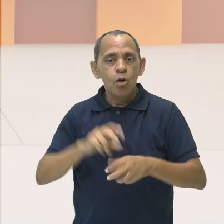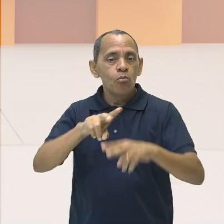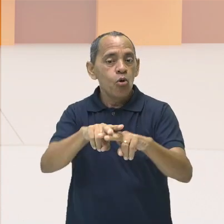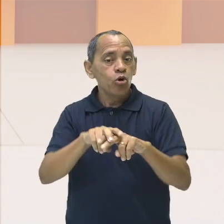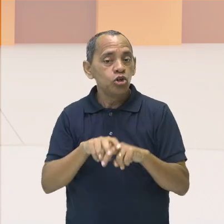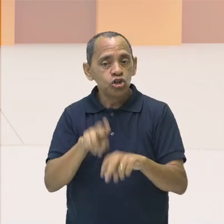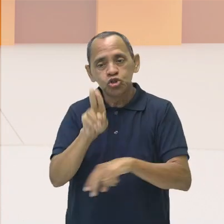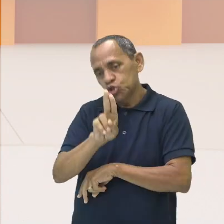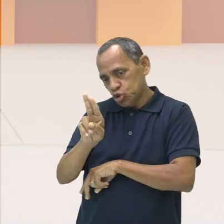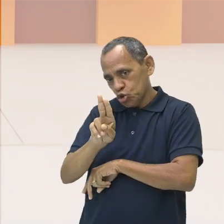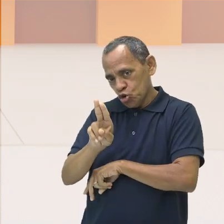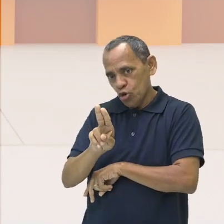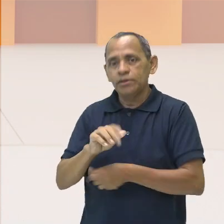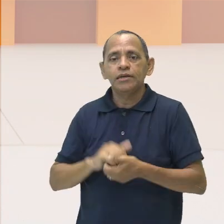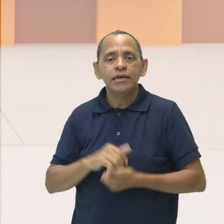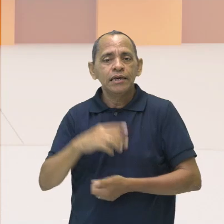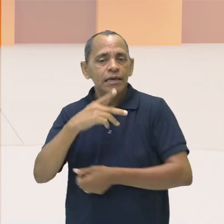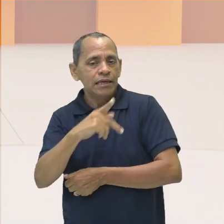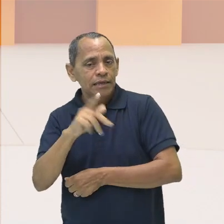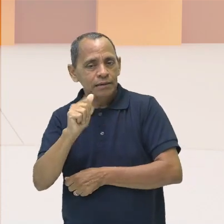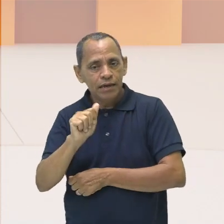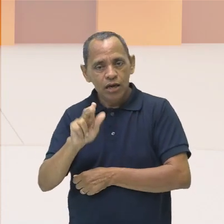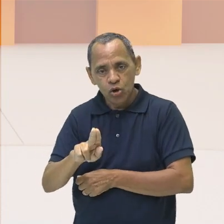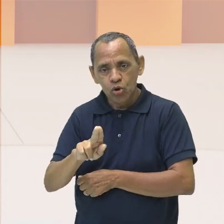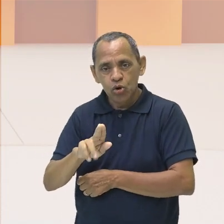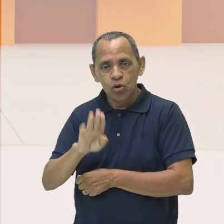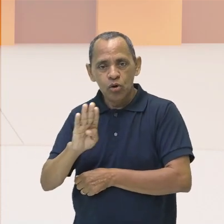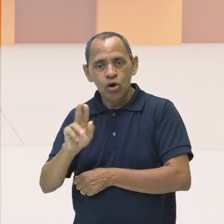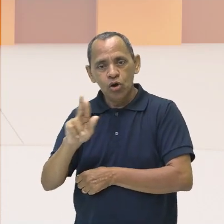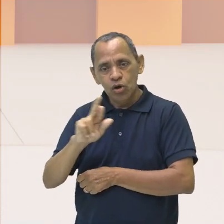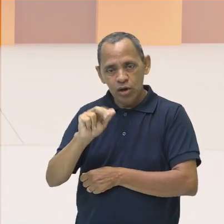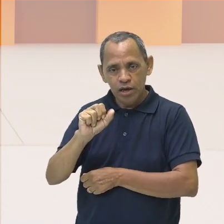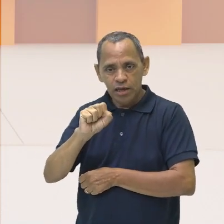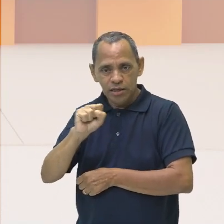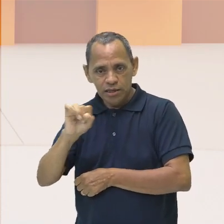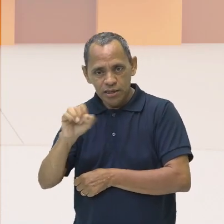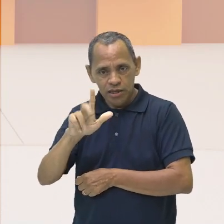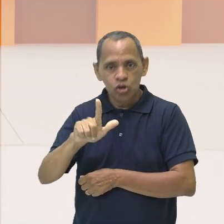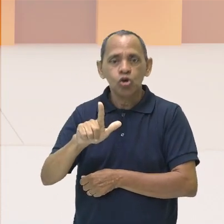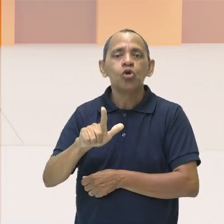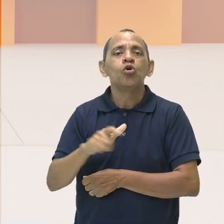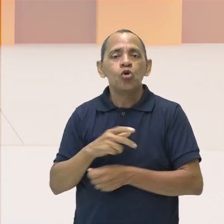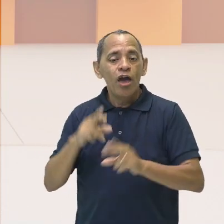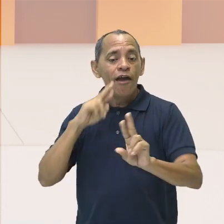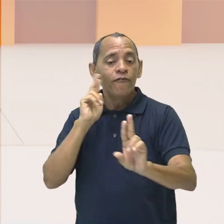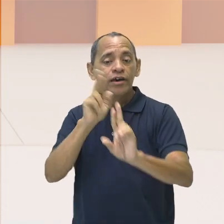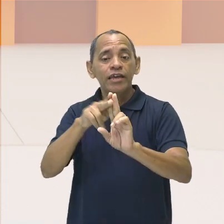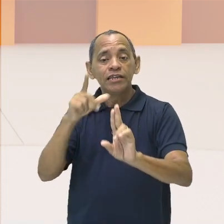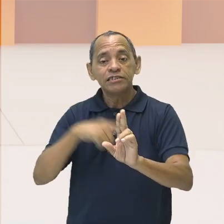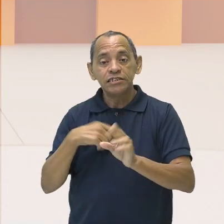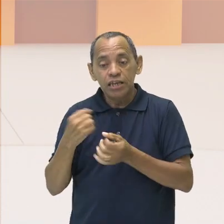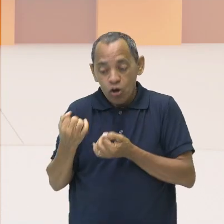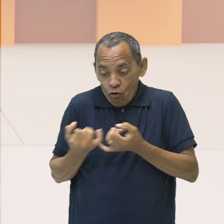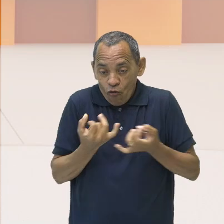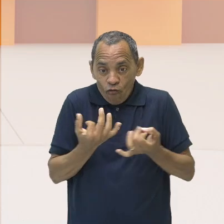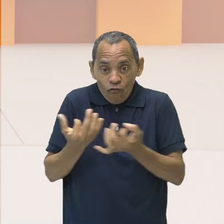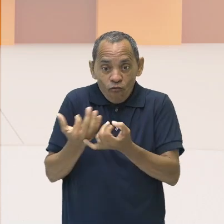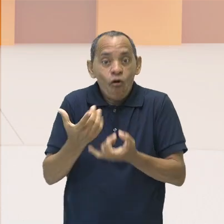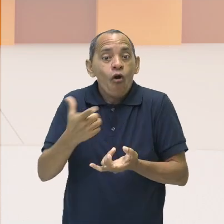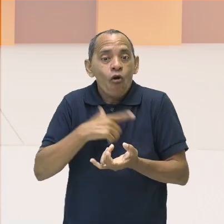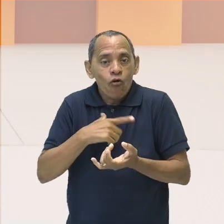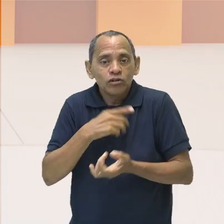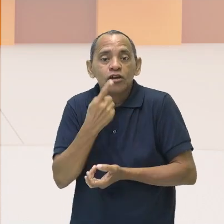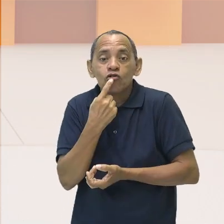nome do pau, né, ser Brasil, porque faz referência à brasa, que tem uma cor avermelhada. Vamos verificar